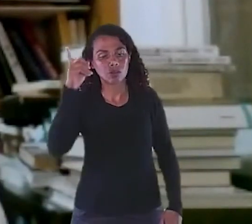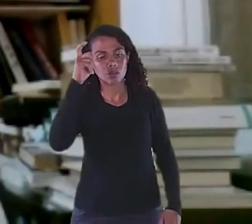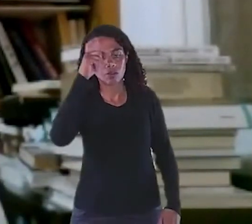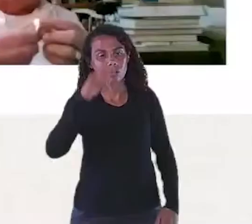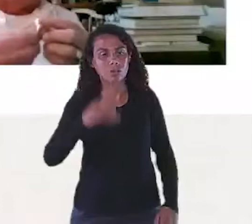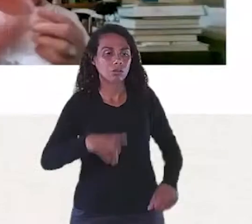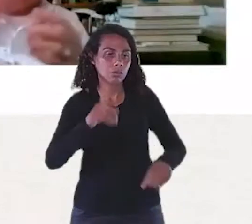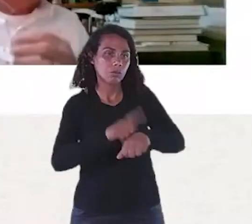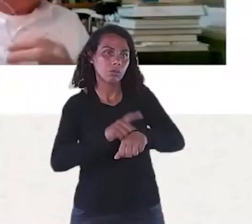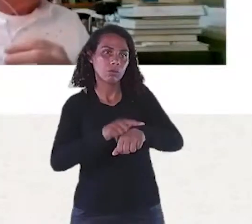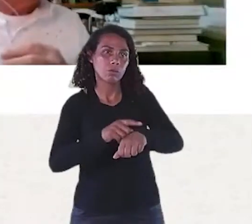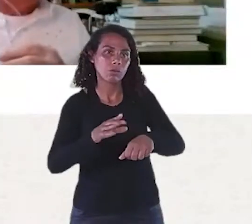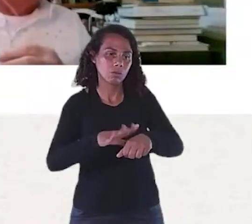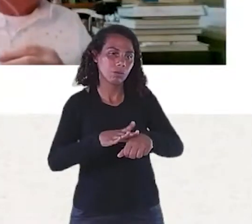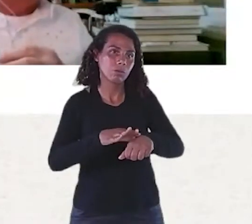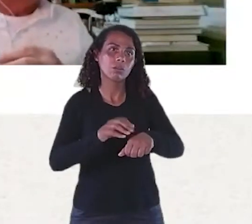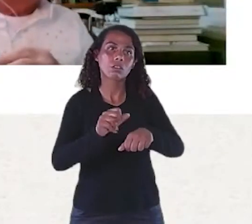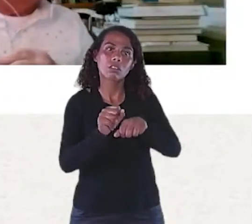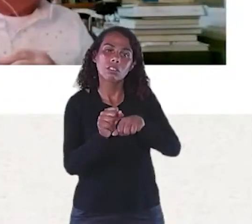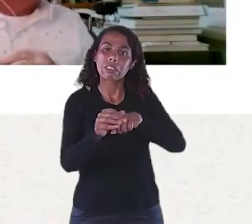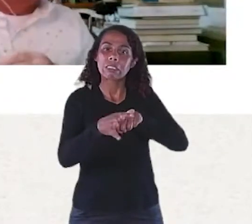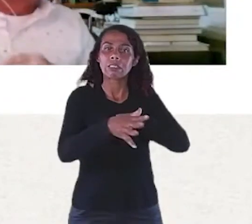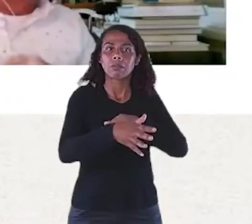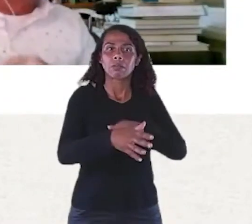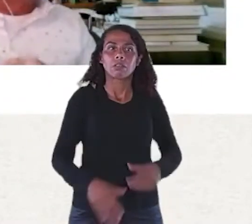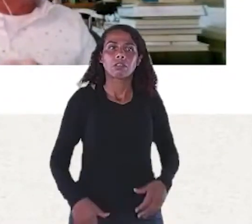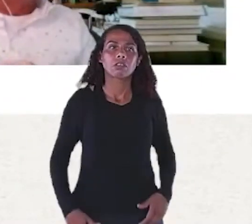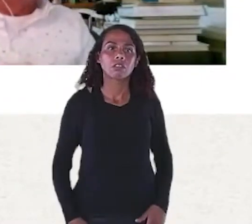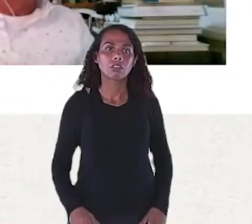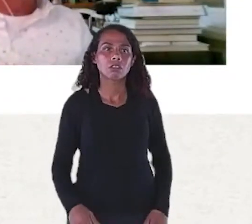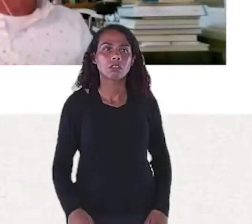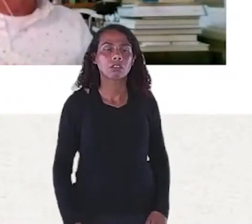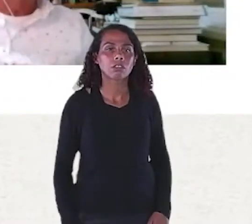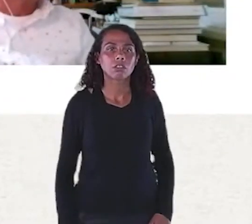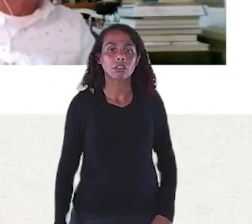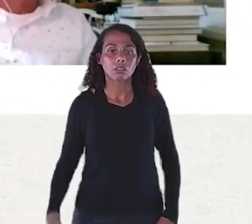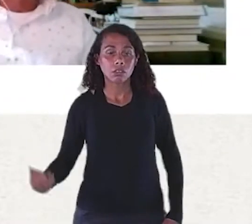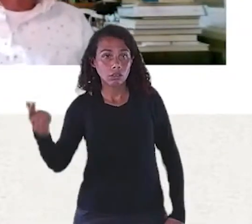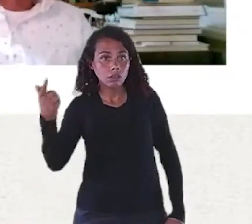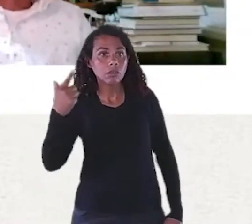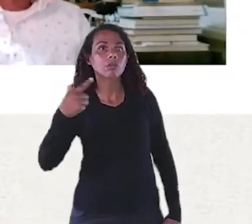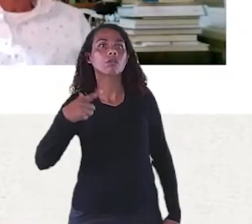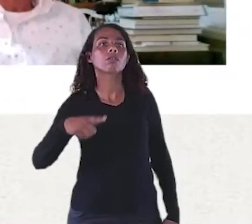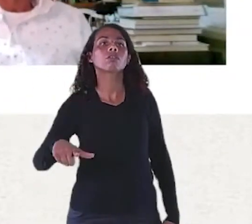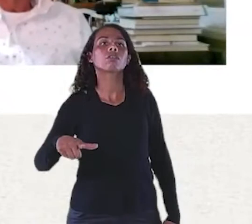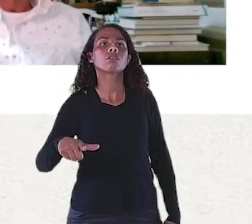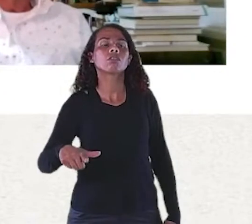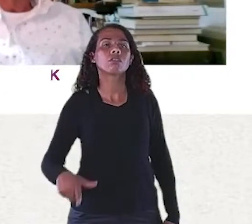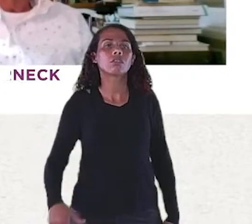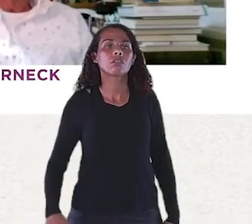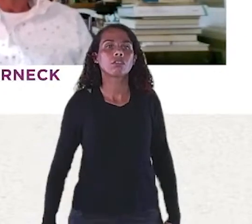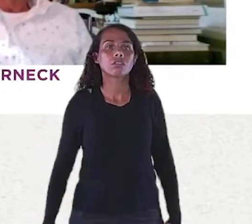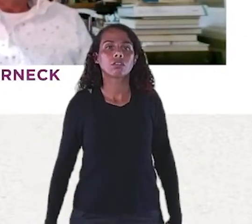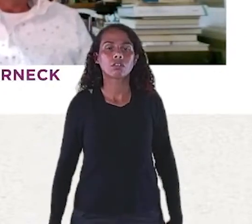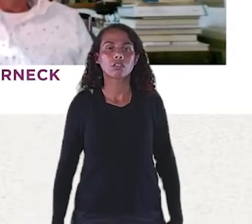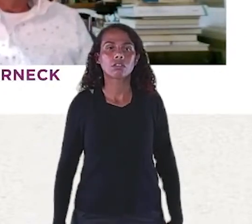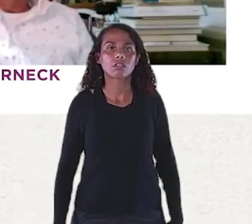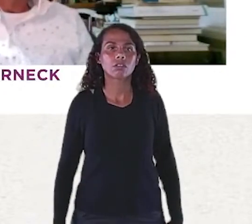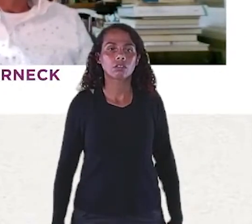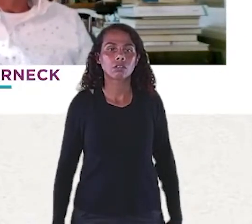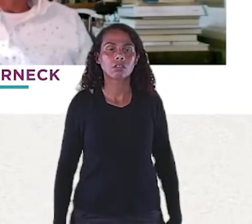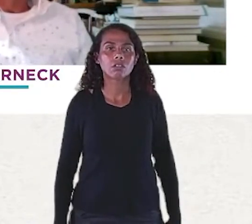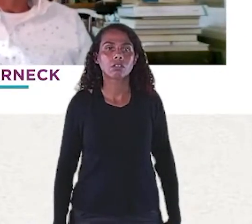Humberto. Para repetir de novo o que eu tenho dito, eu estou muito repetitivo. Quando me pergunto quando